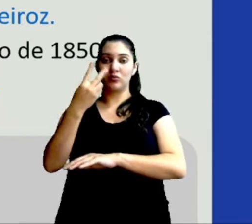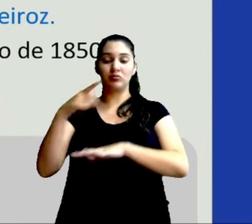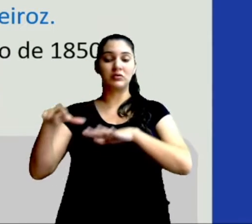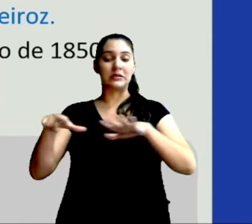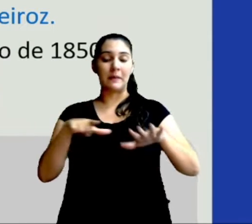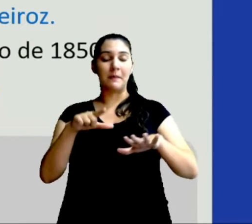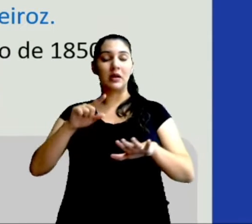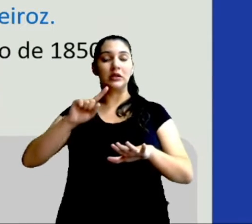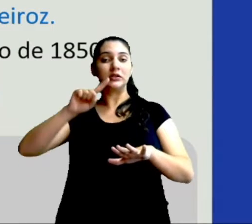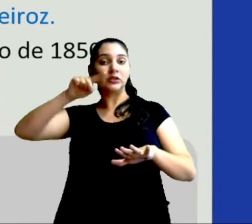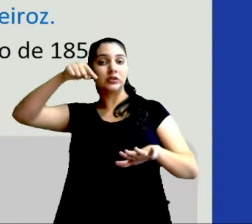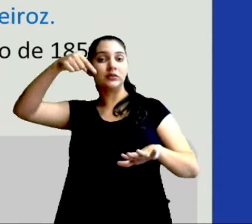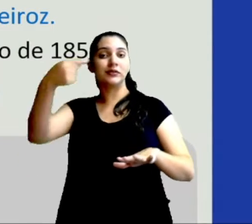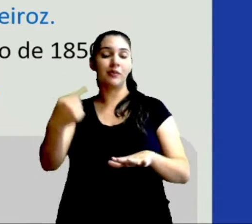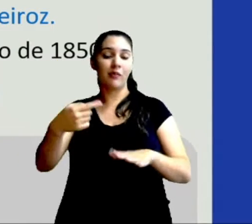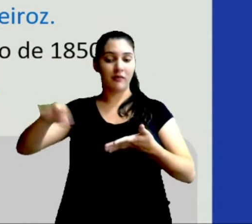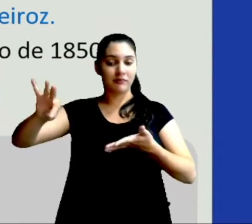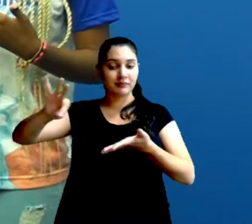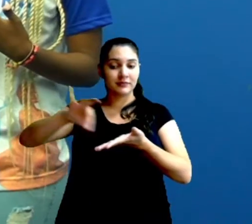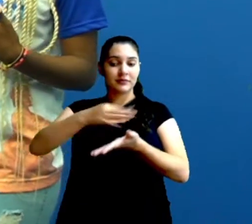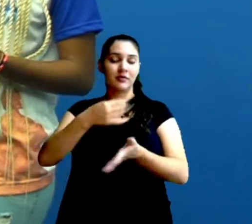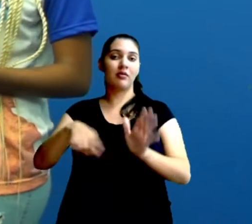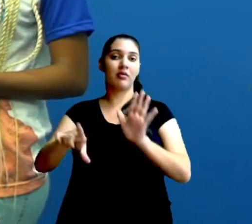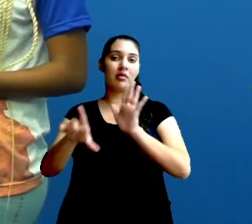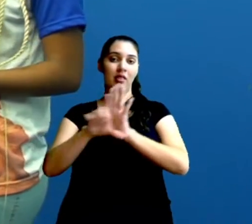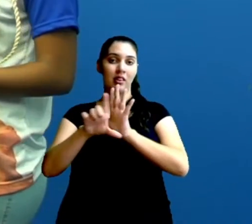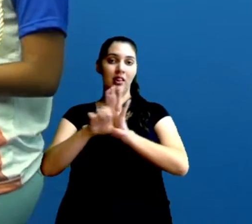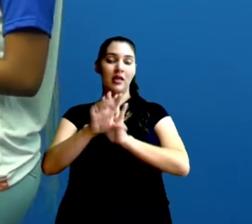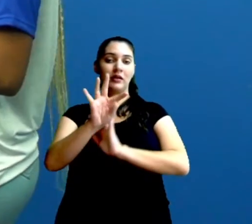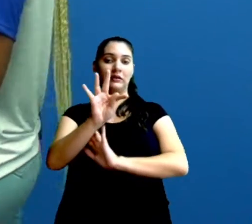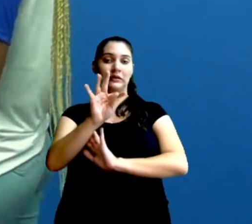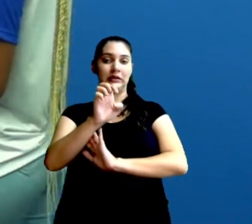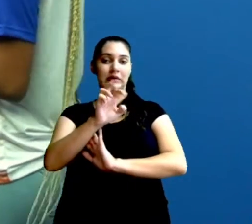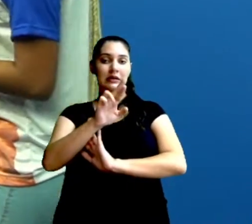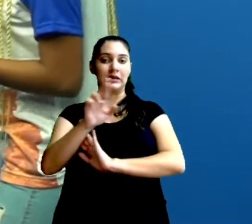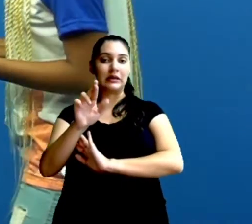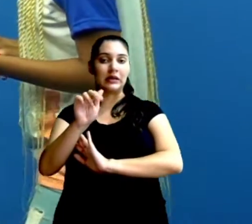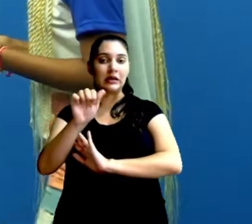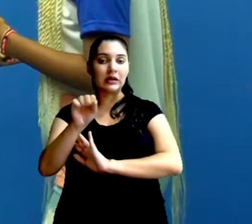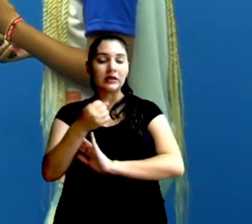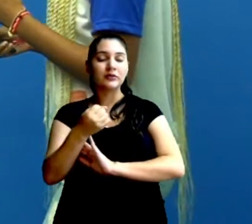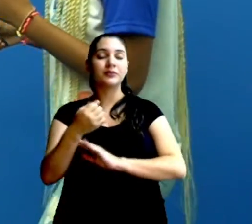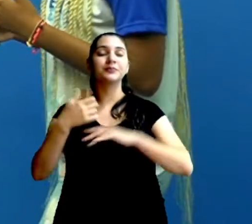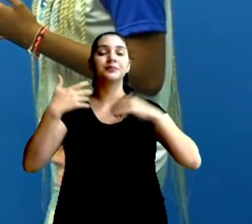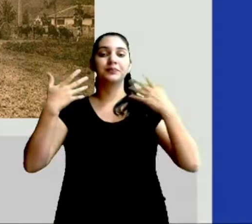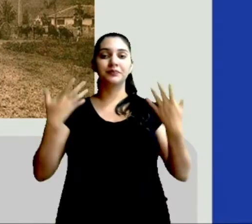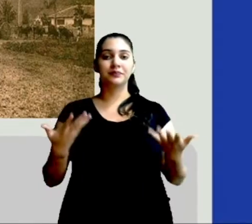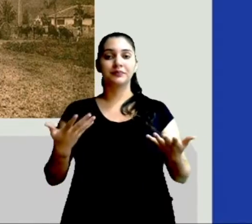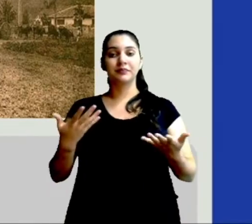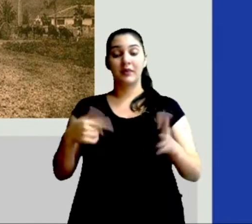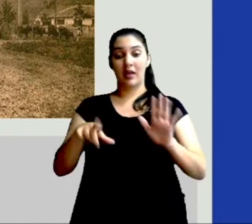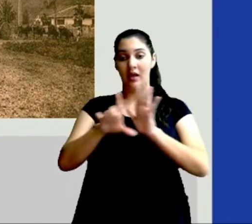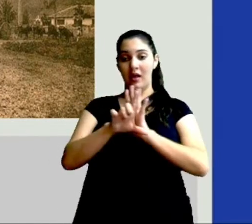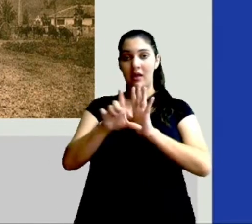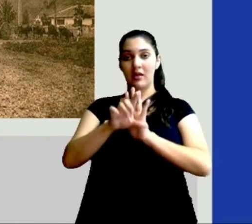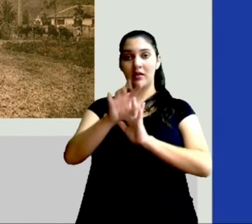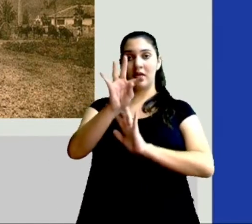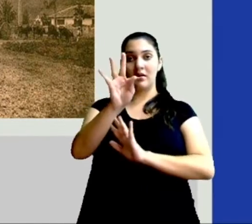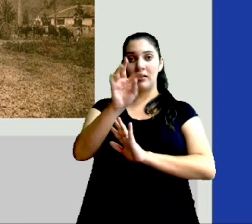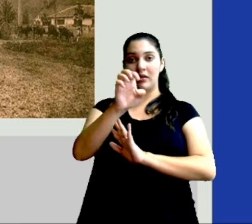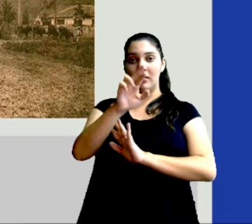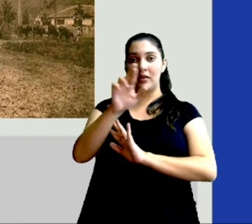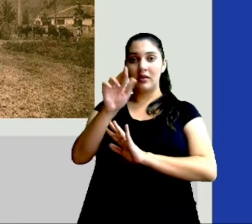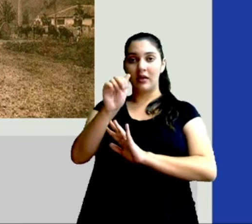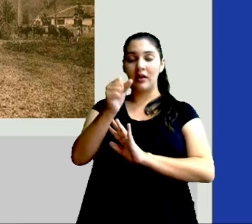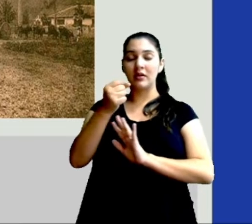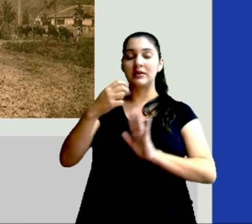foi sancionada, né? Rolou a Lei de Terras. E daí, a Lei de Terras, né,